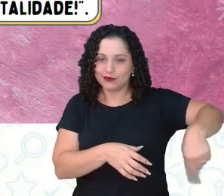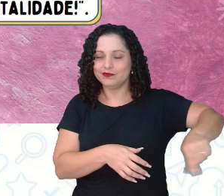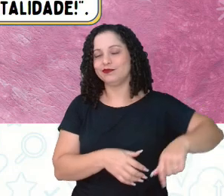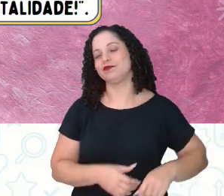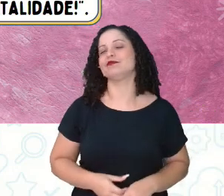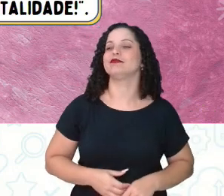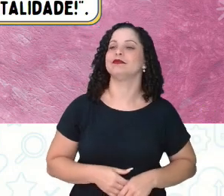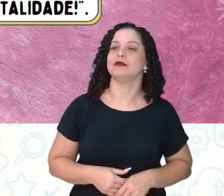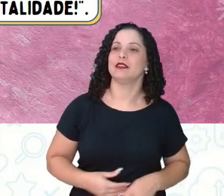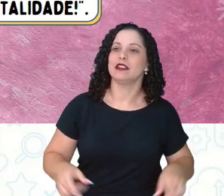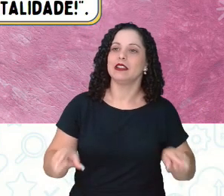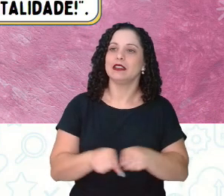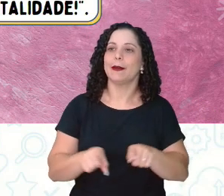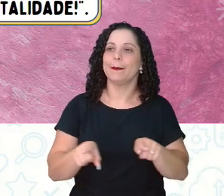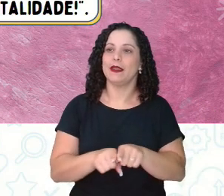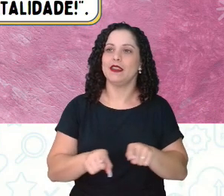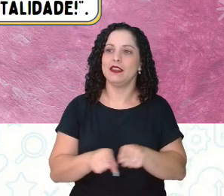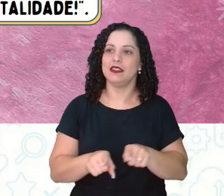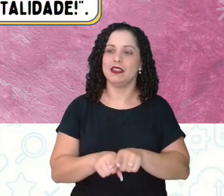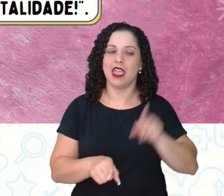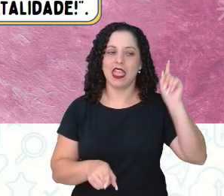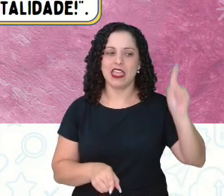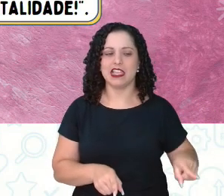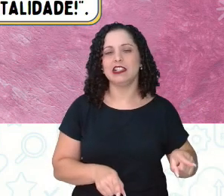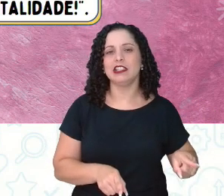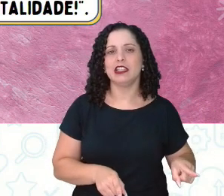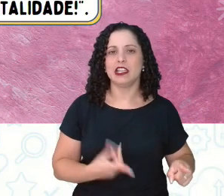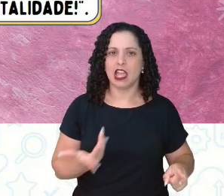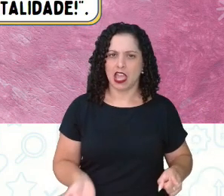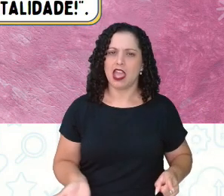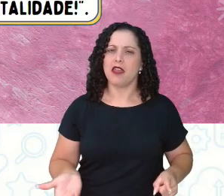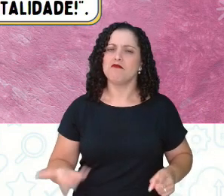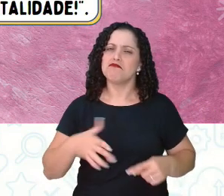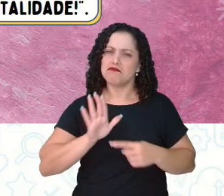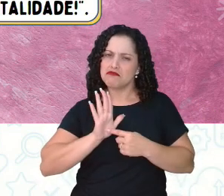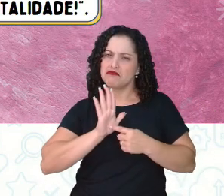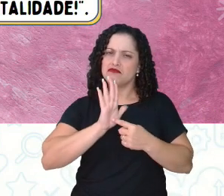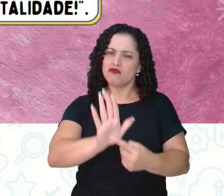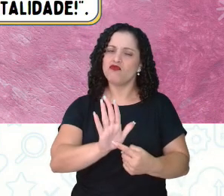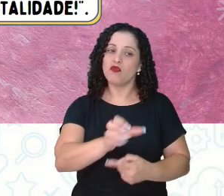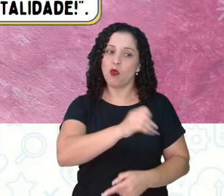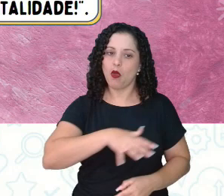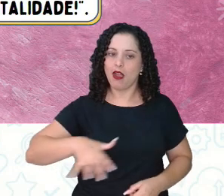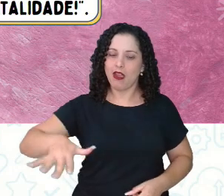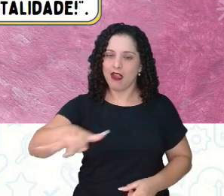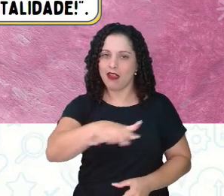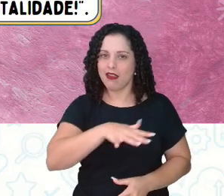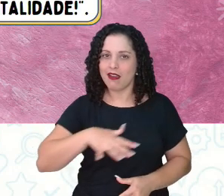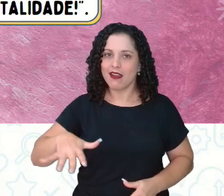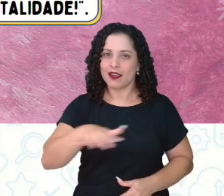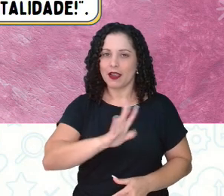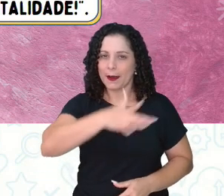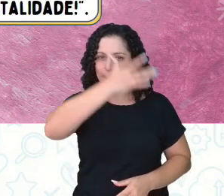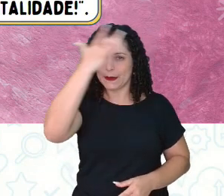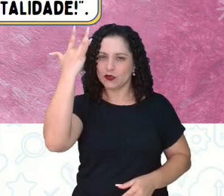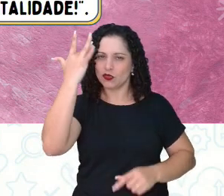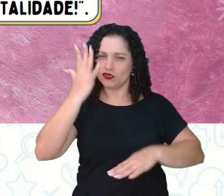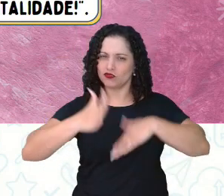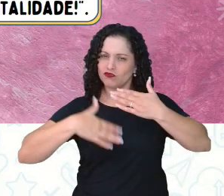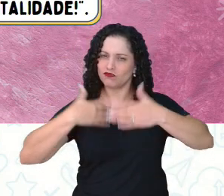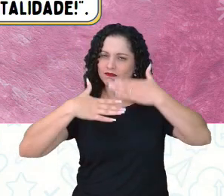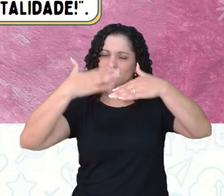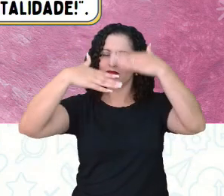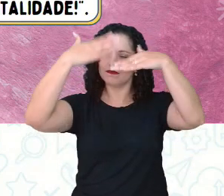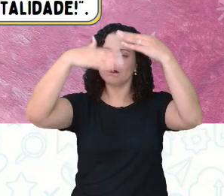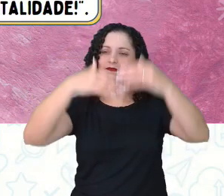falando. Representava uma das alas mais radicais dos revolucionários, né?